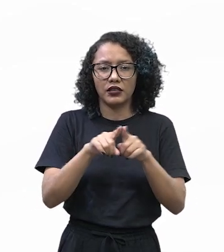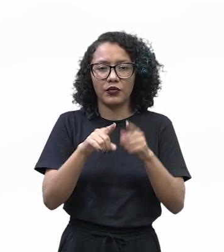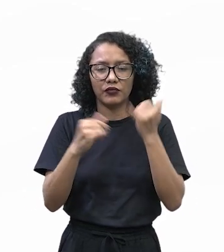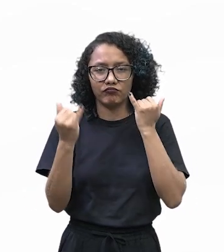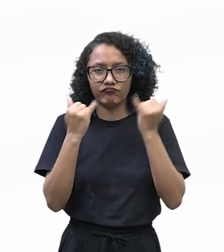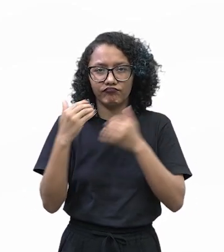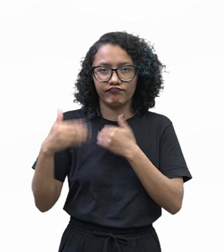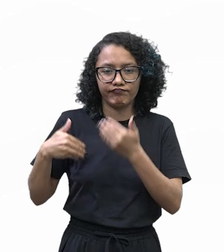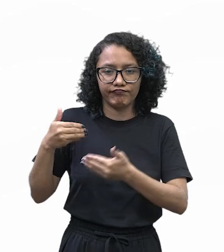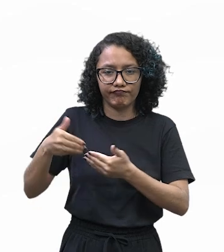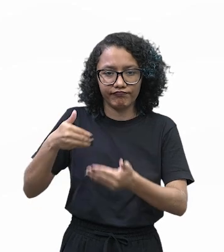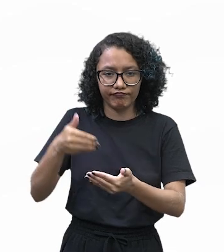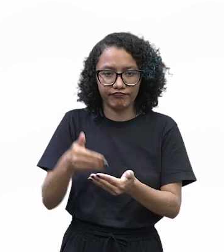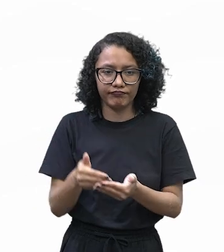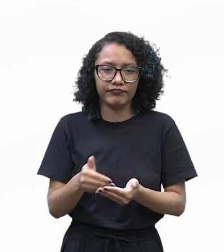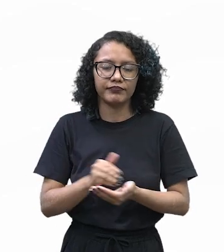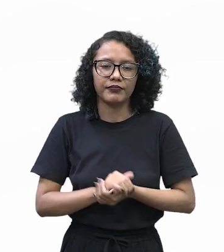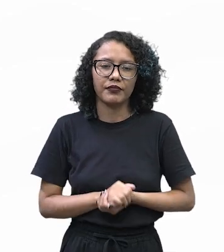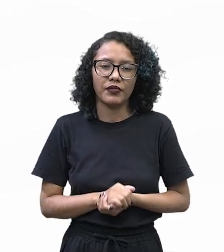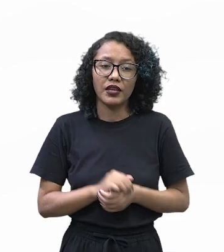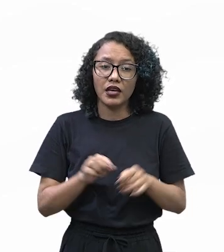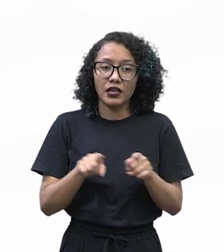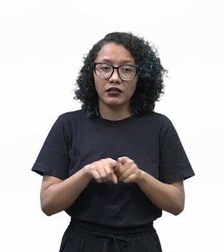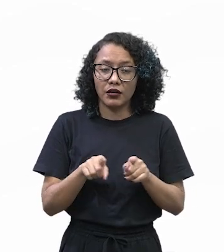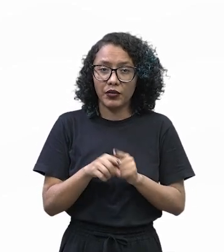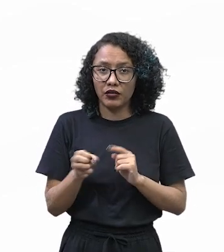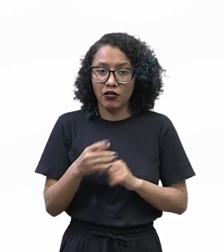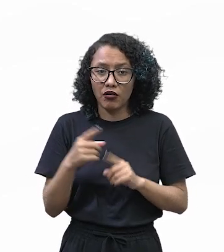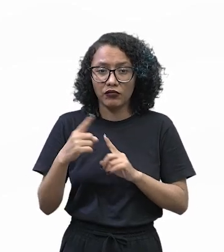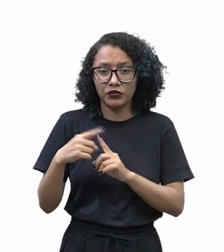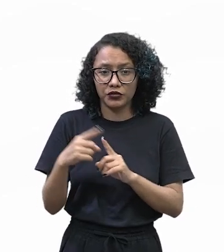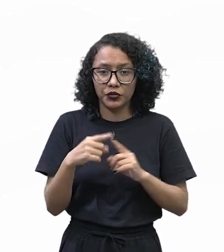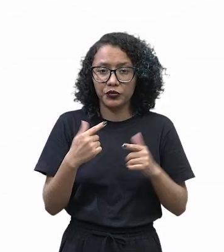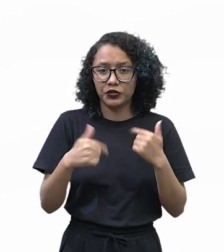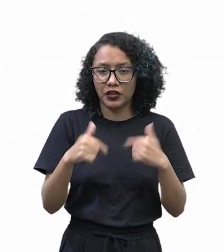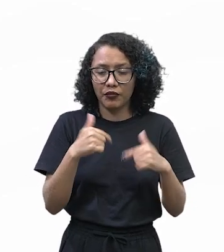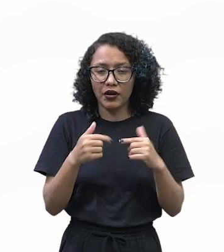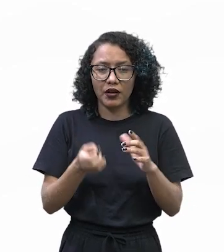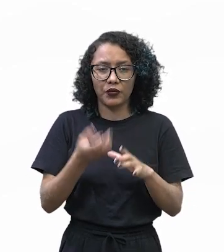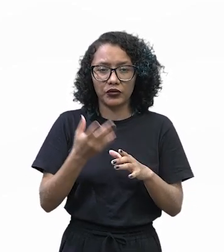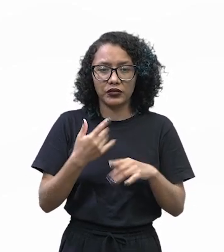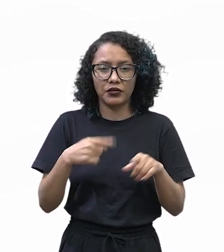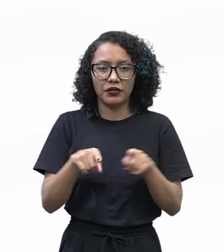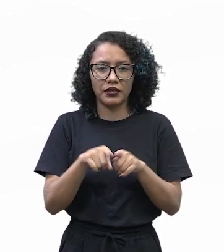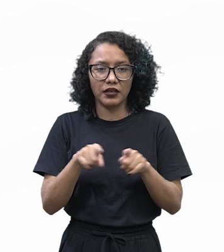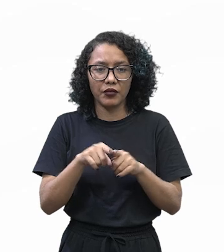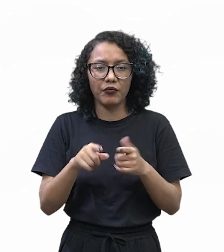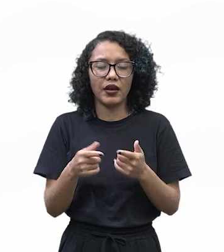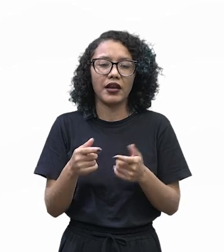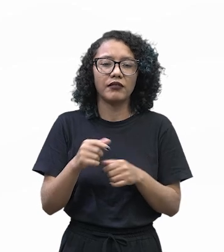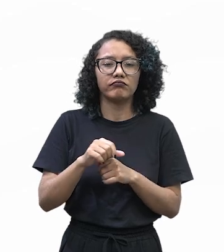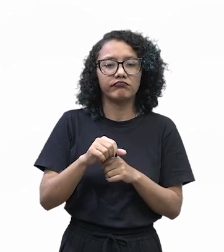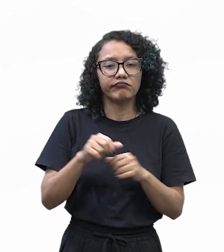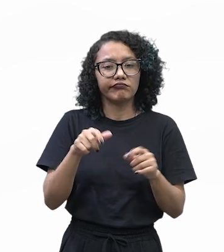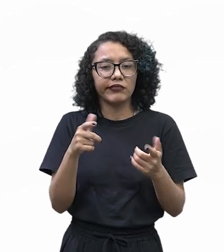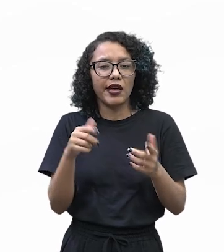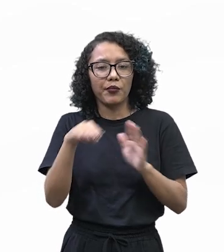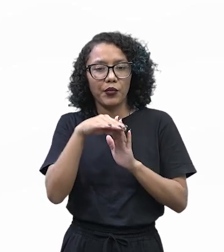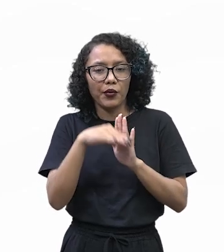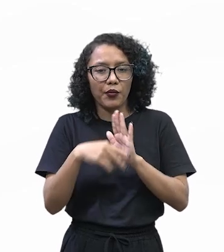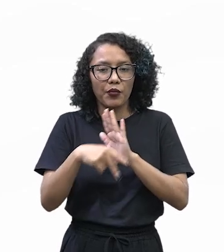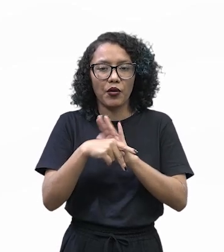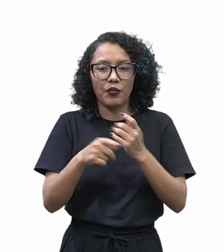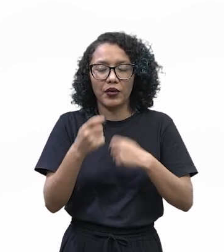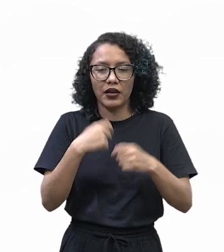longo do tempo, novas formas de trabalho, produção e configurações de mercado no mundo atual,